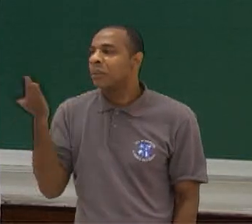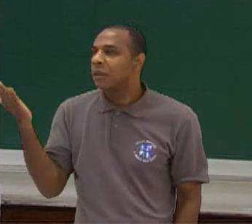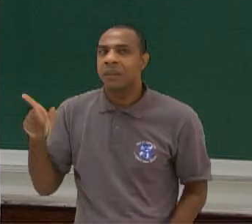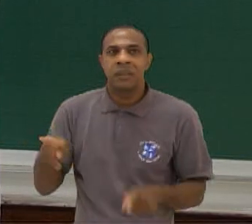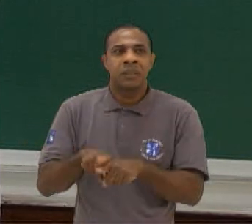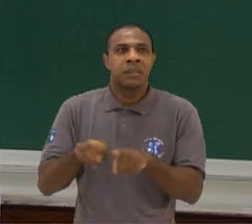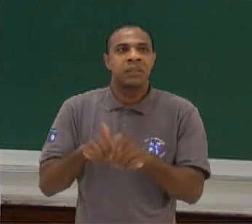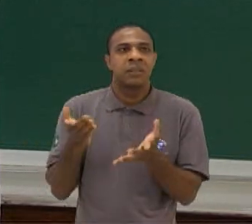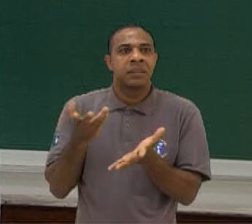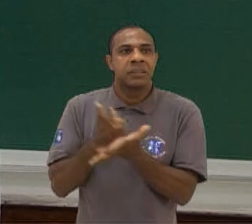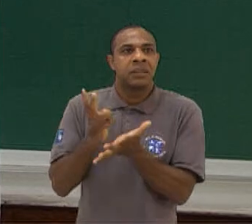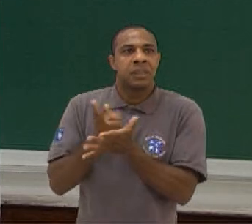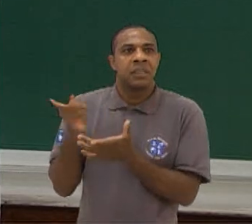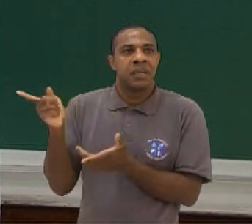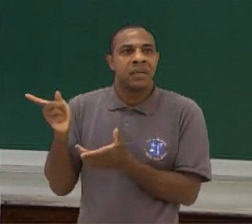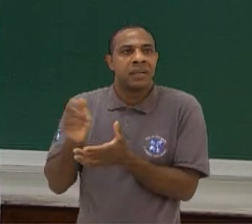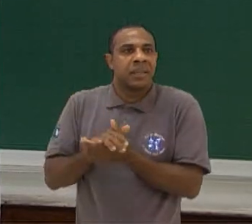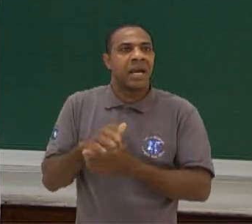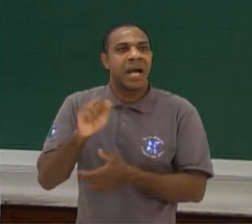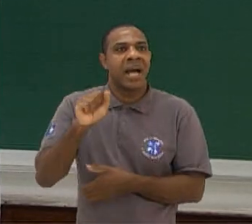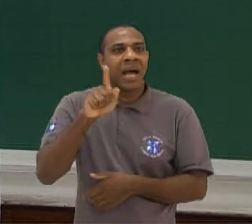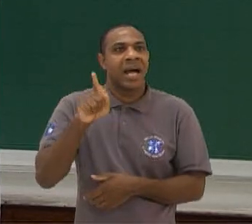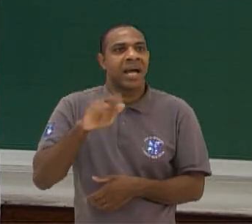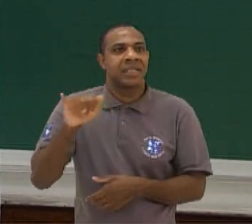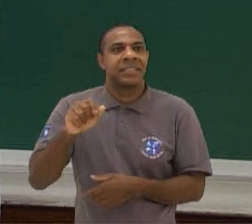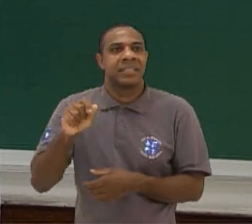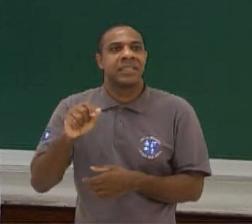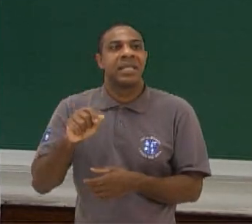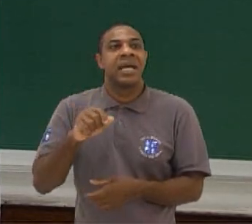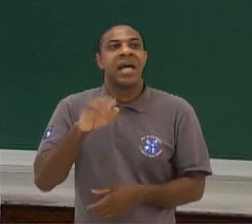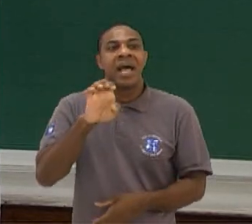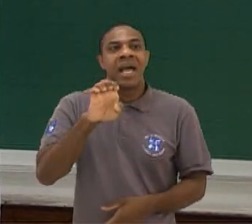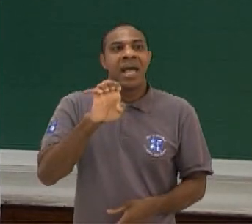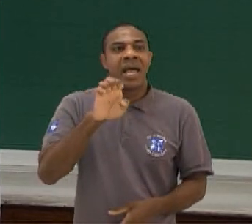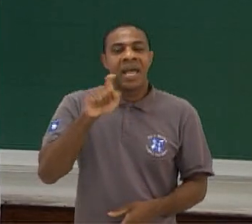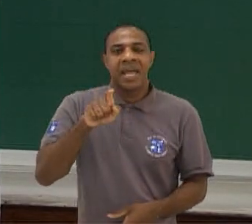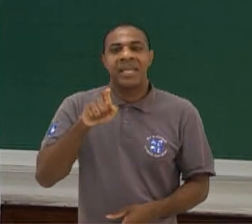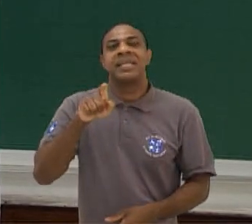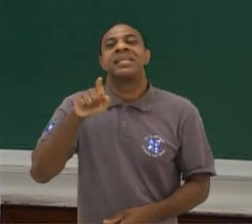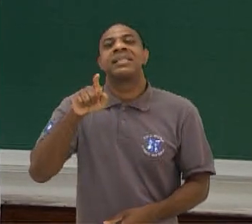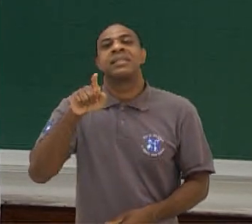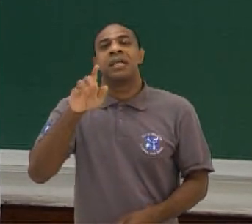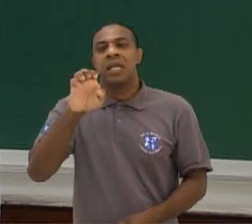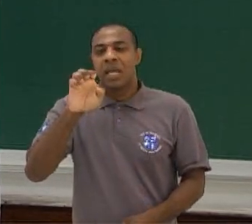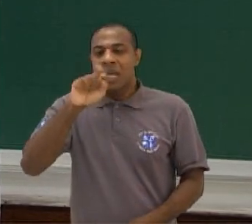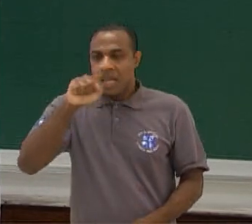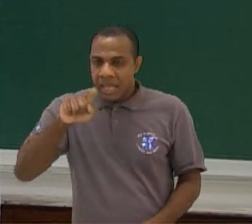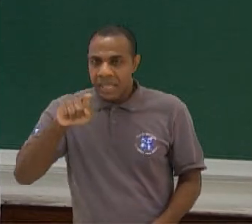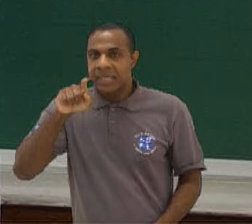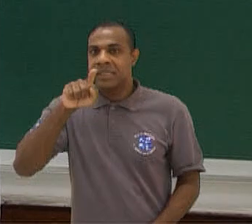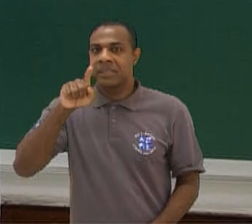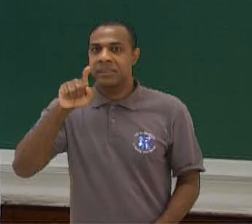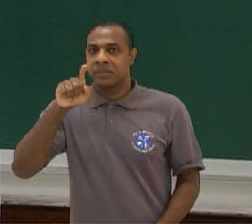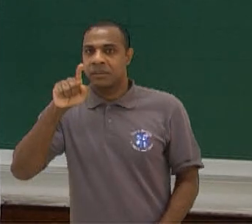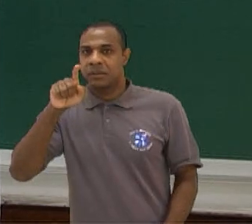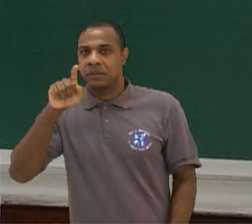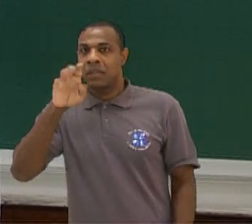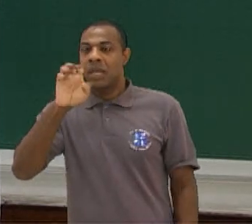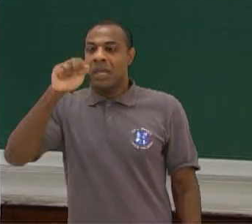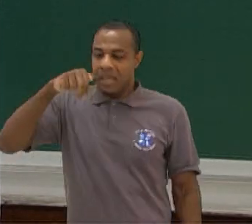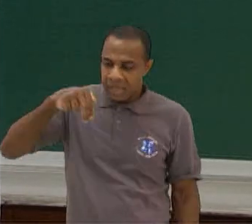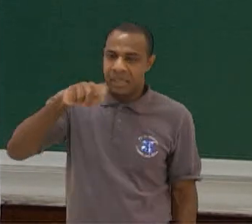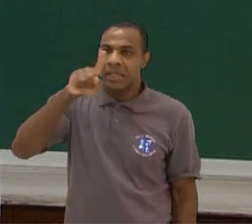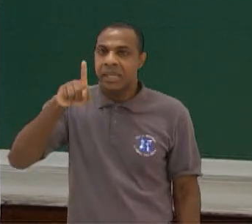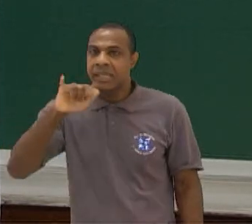que termina em ase, significa enzima. Amilase, tá? Lactase, a gente vai ver isso daí durante